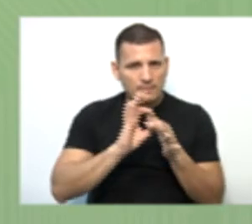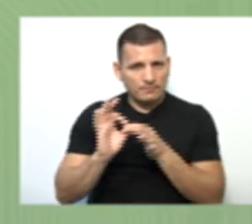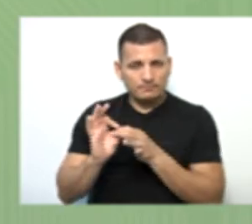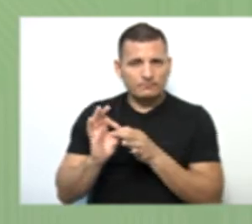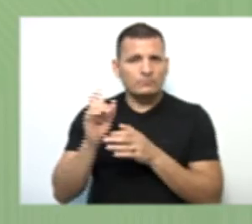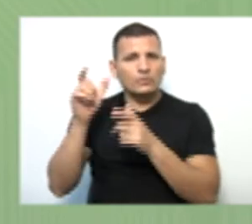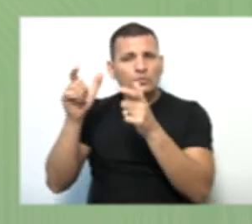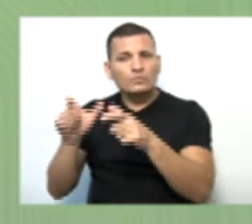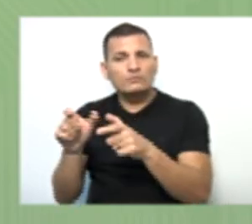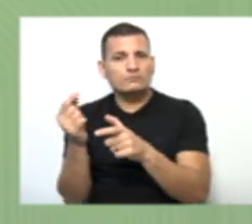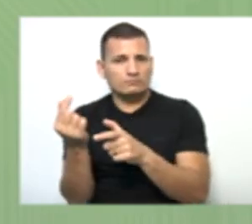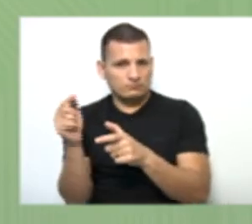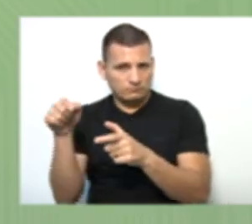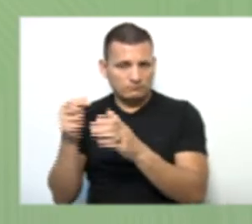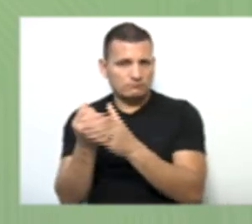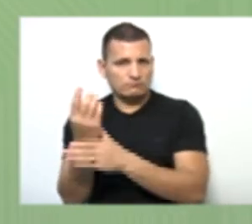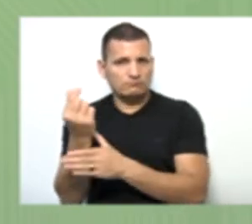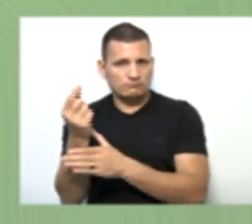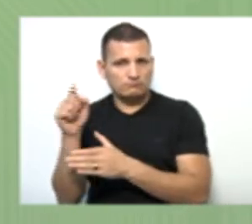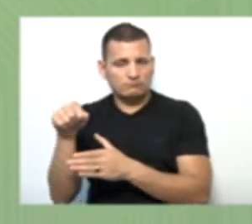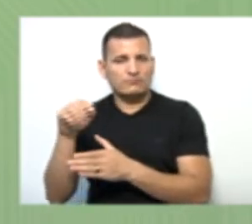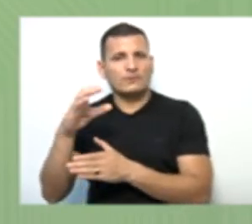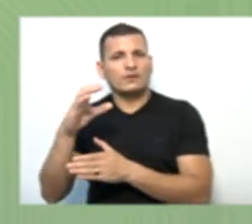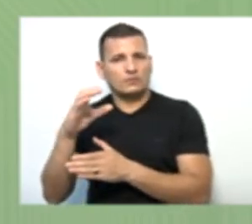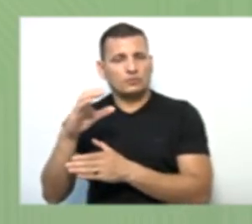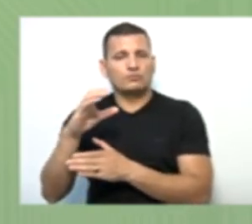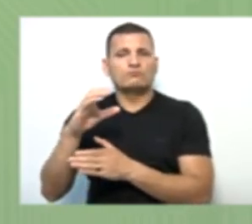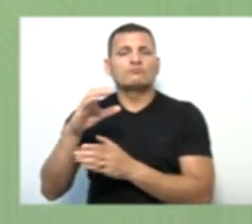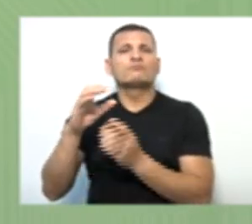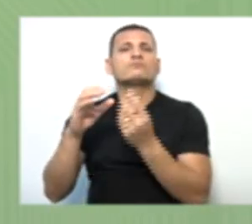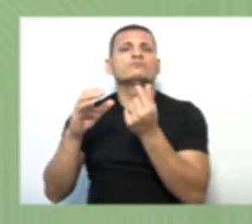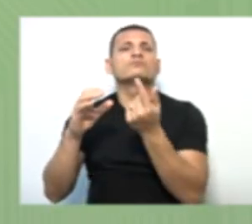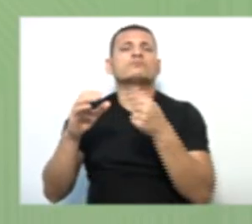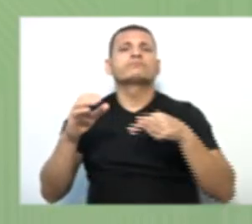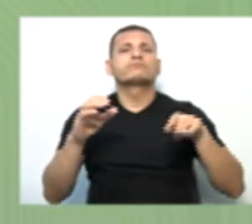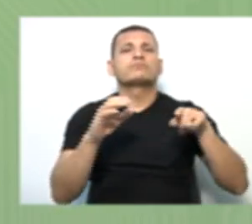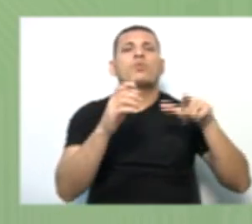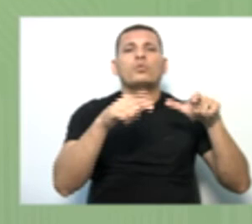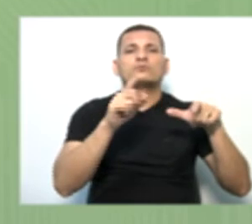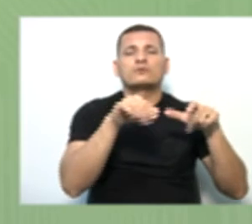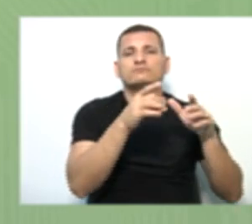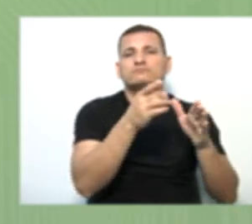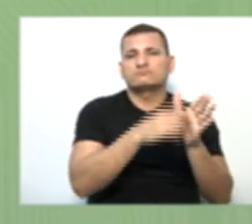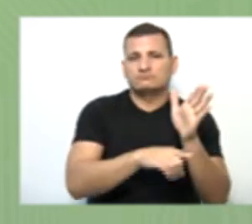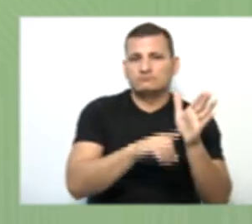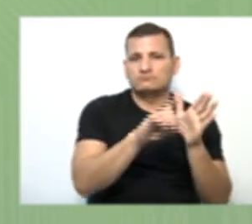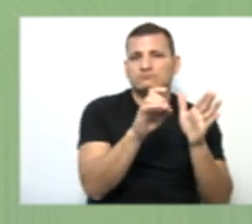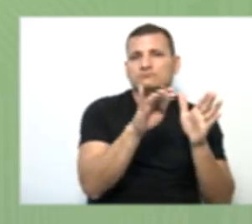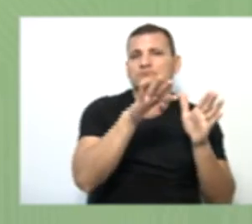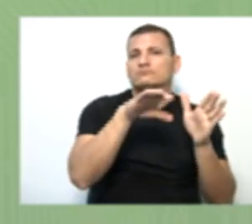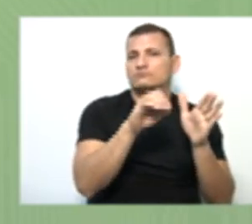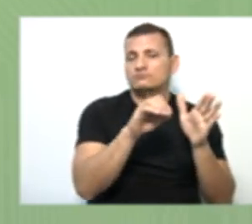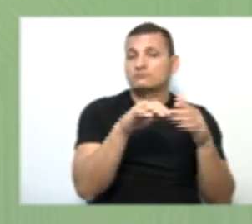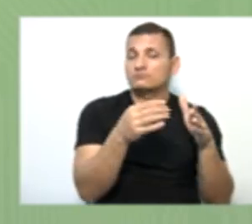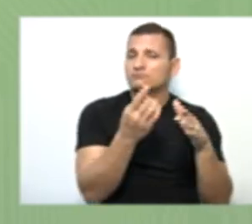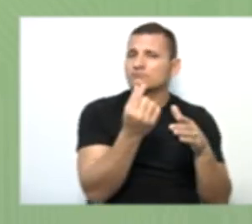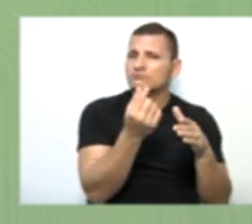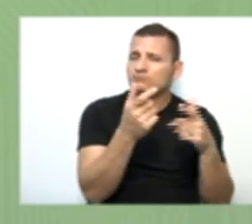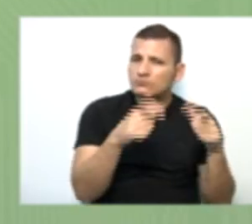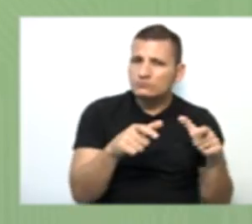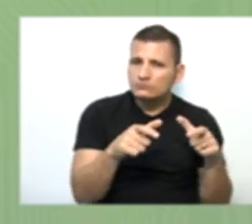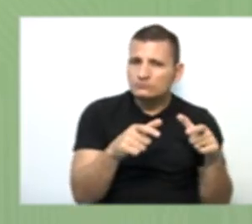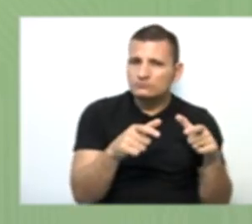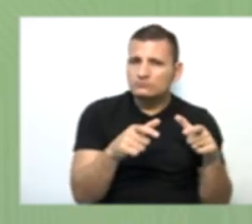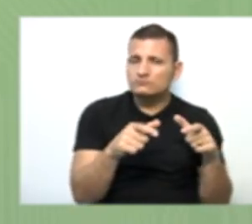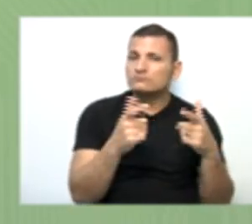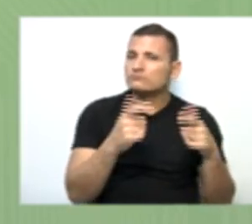onde veio o dinheiro, que é o crédito, e o destino para onde foi o dinheiro, que é o débito. Nesse caso, para onde foi o dinheiro? Com vocês, aluno.